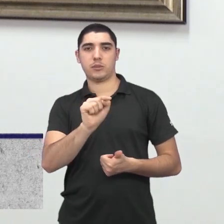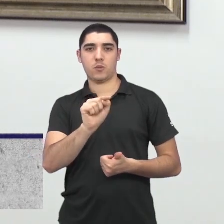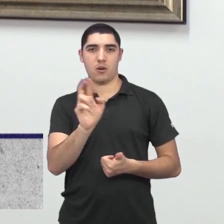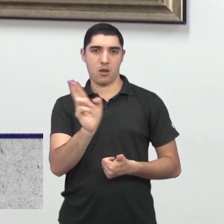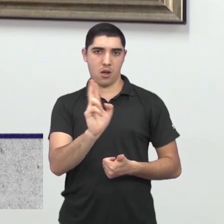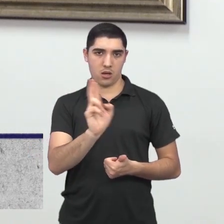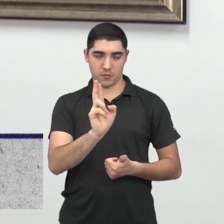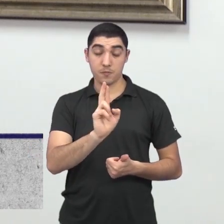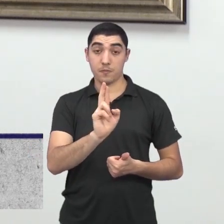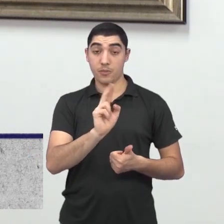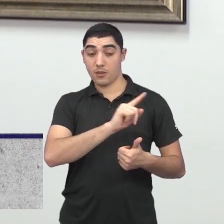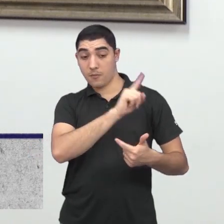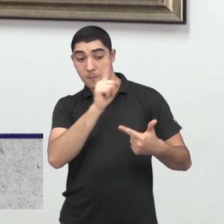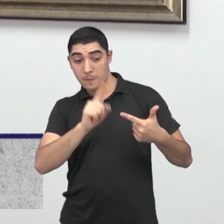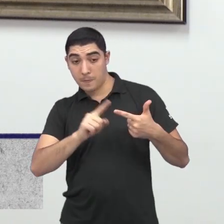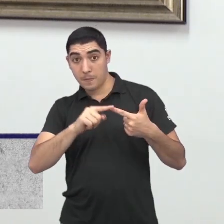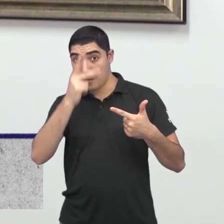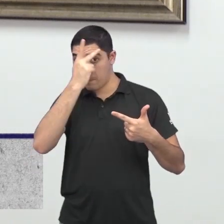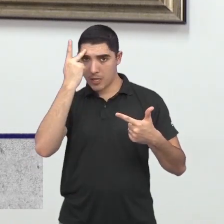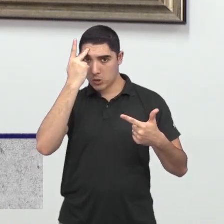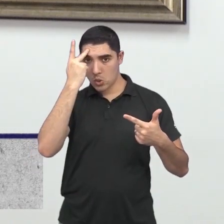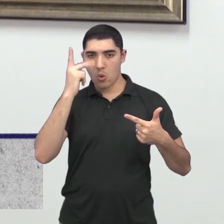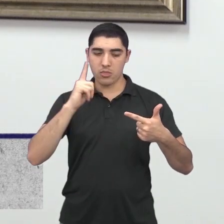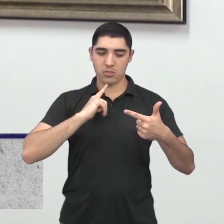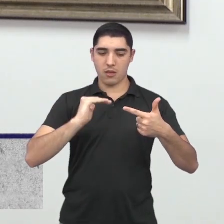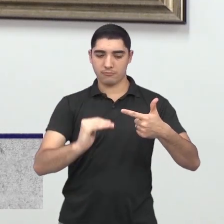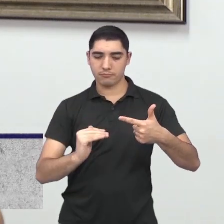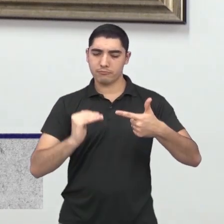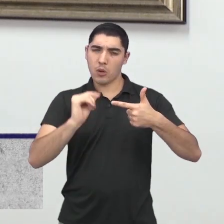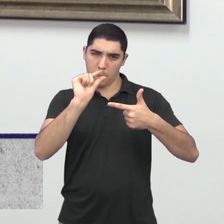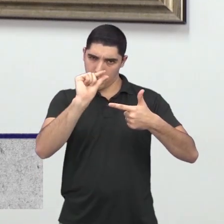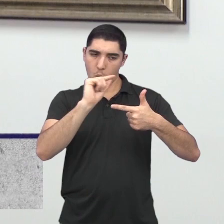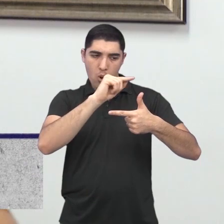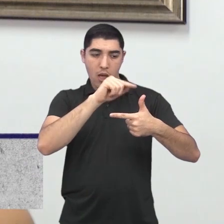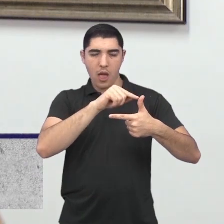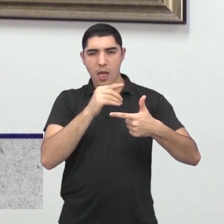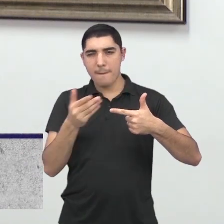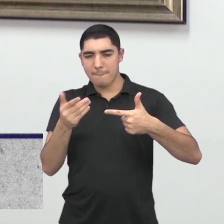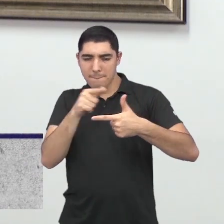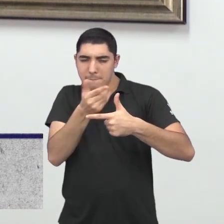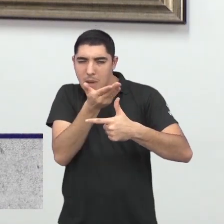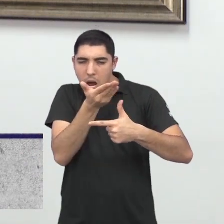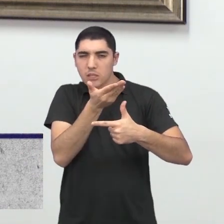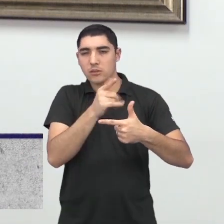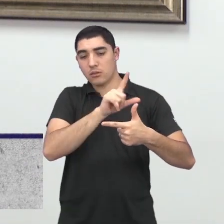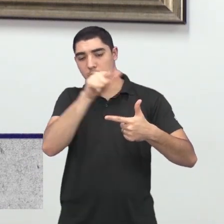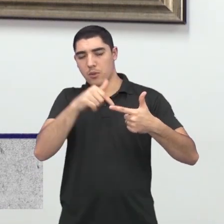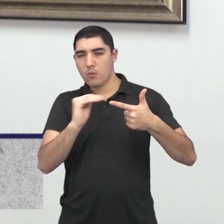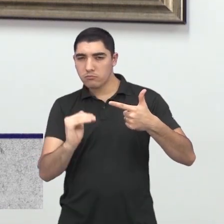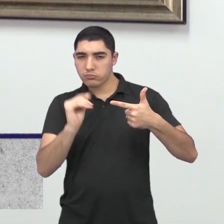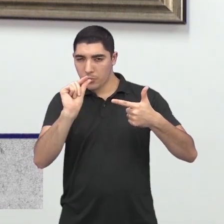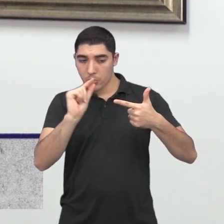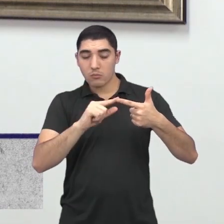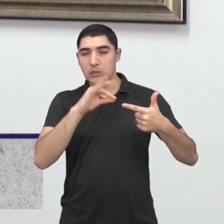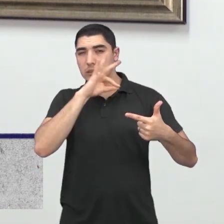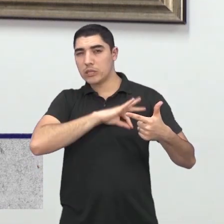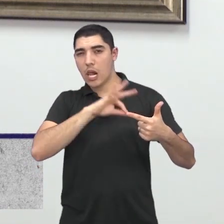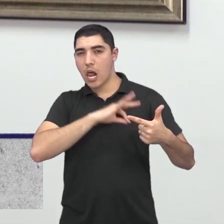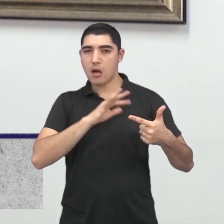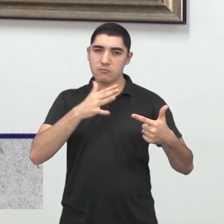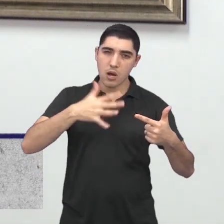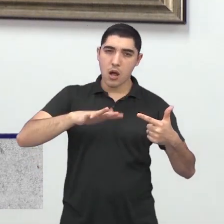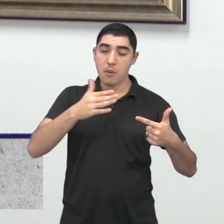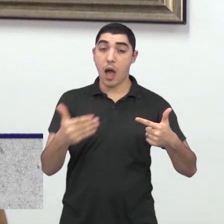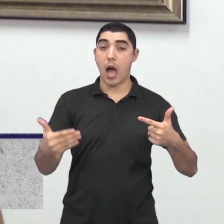dos R$3.000. Já para quem tá num nível pleno, né, um pouquinho mais avançado, o salário tá em